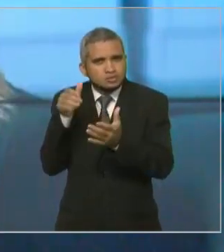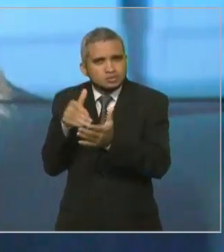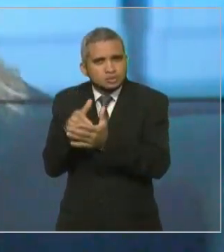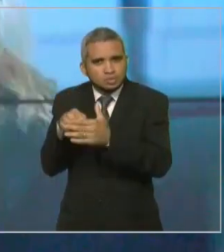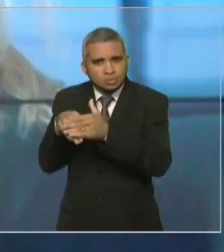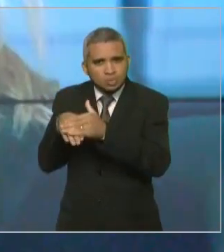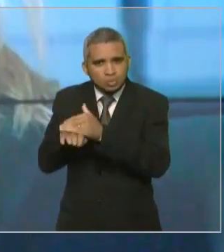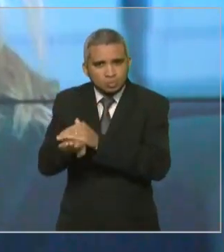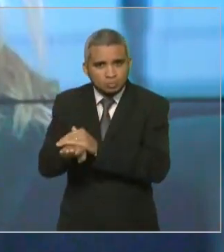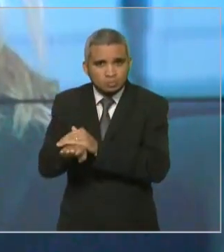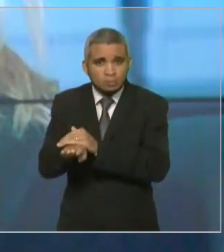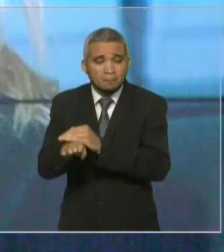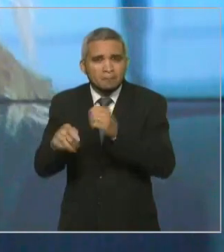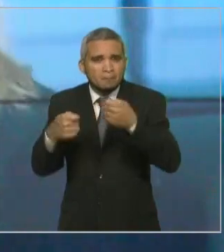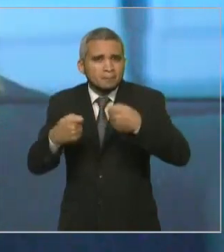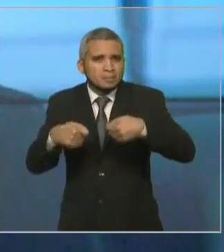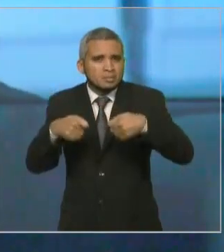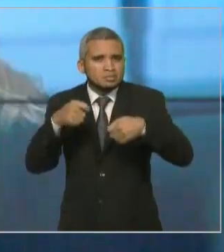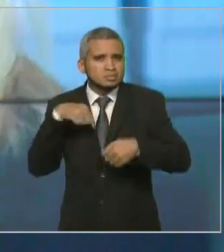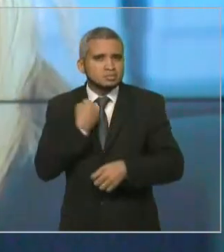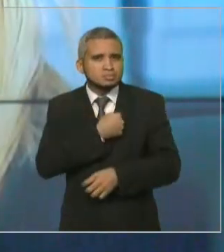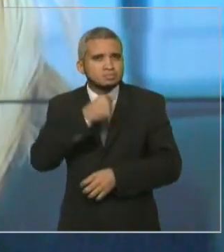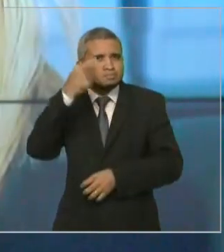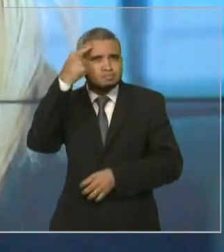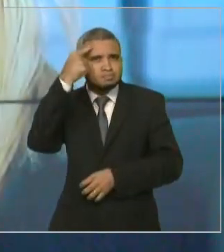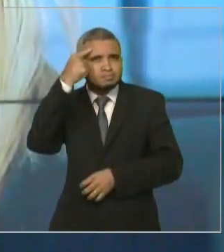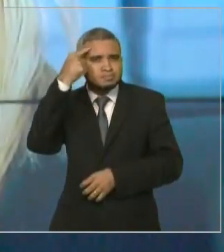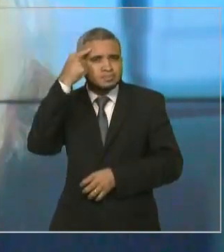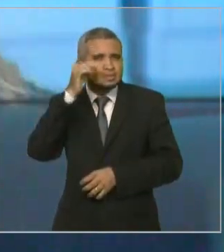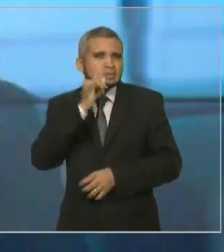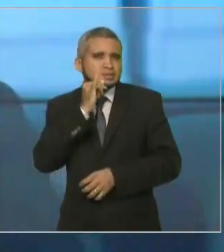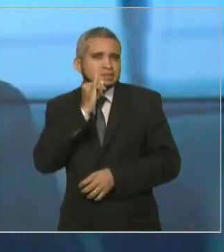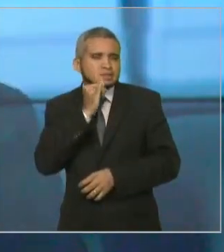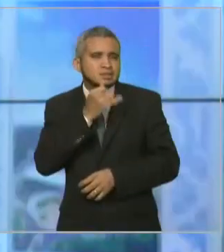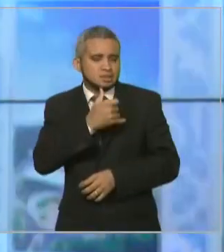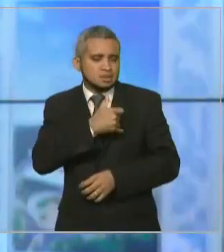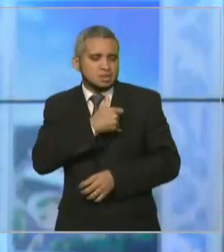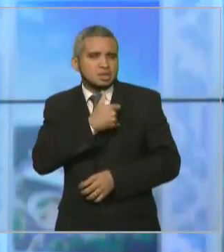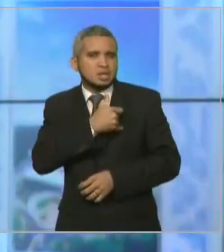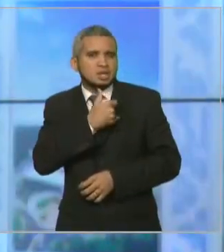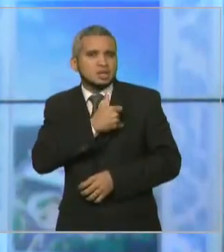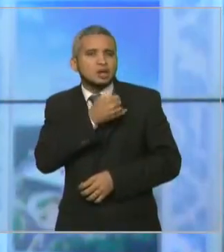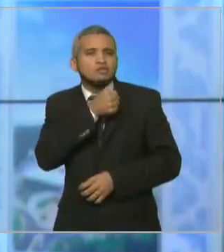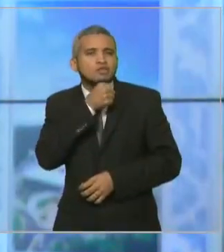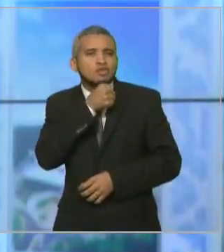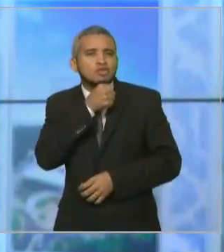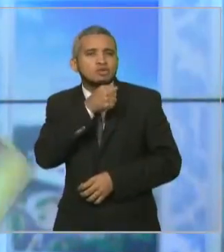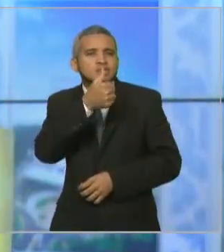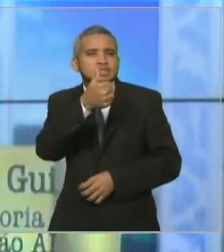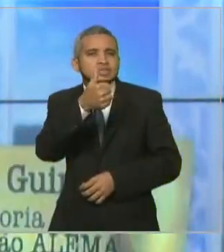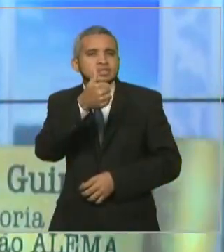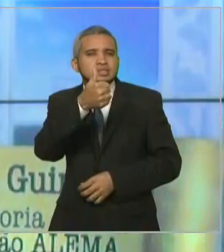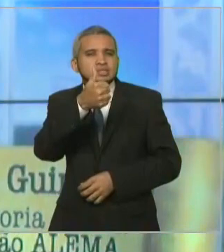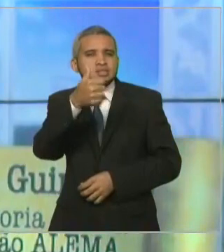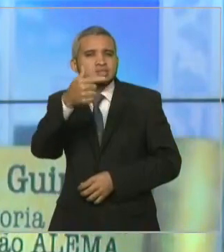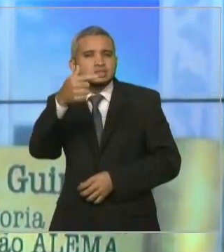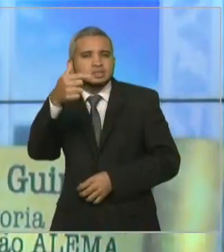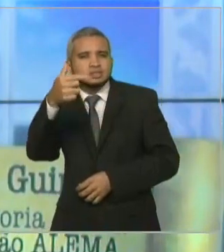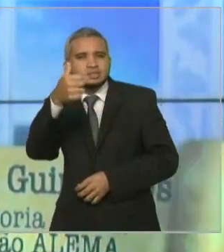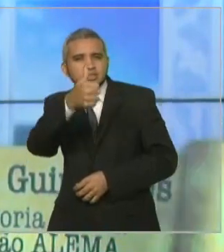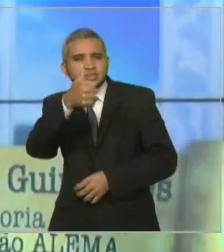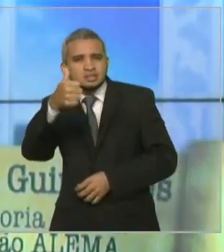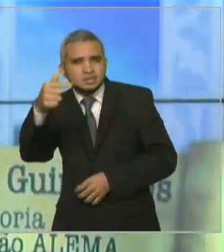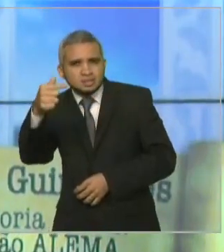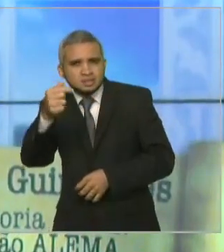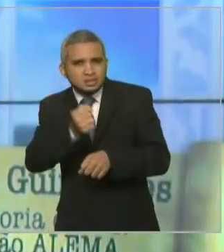a gente imaginar que se a gente tivesse um avô em casa de 117 anos, como a gente trataria ele, né? O projeto de gestão